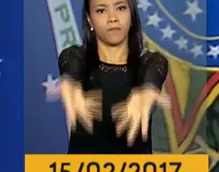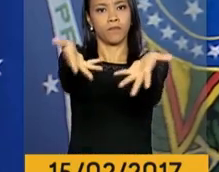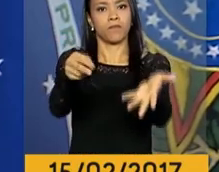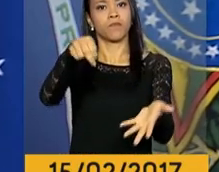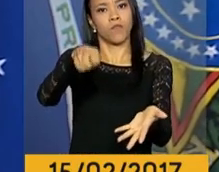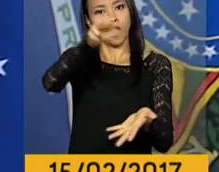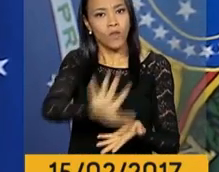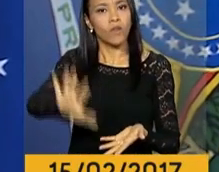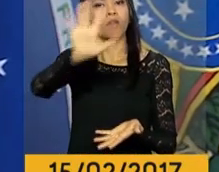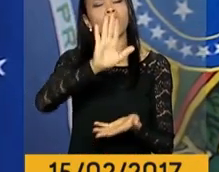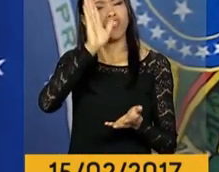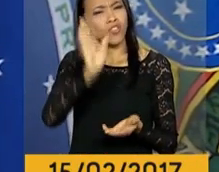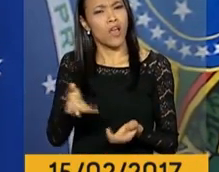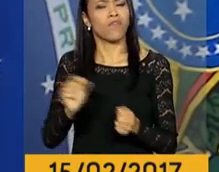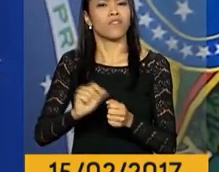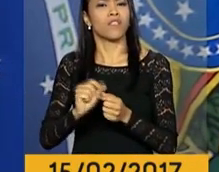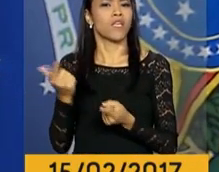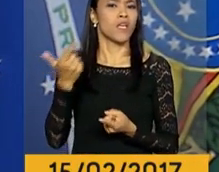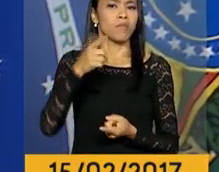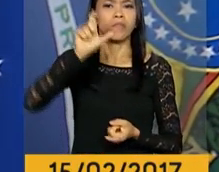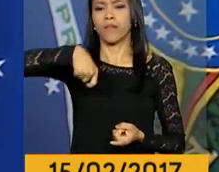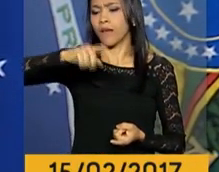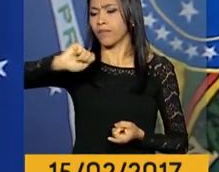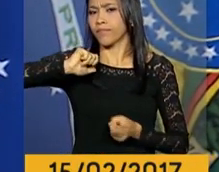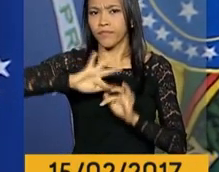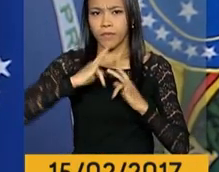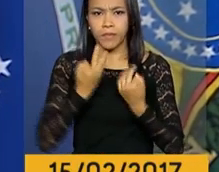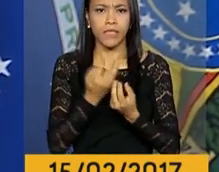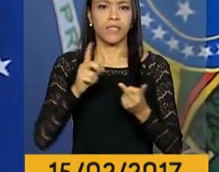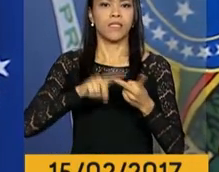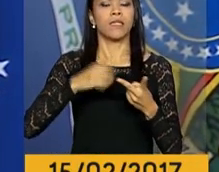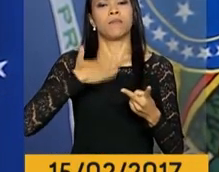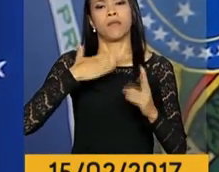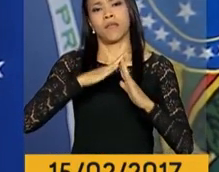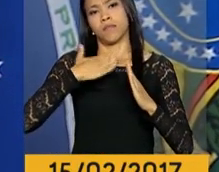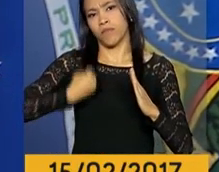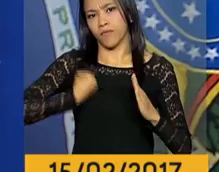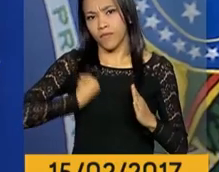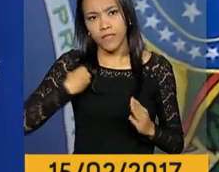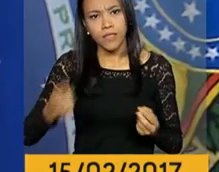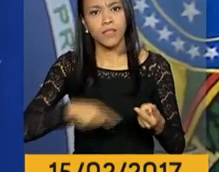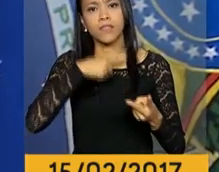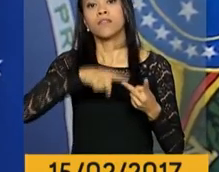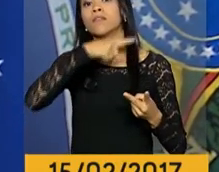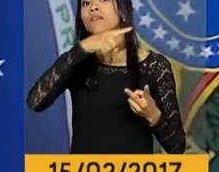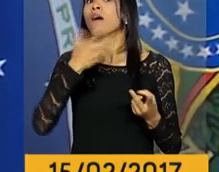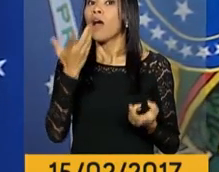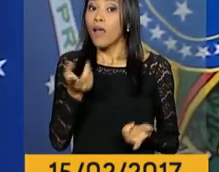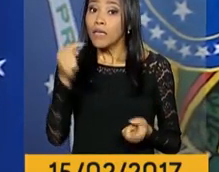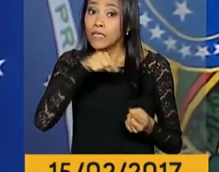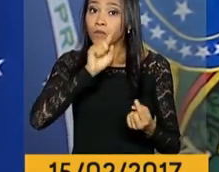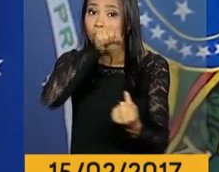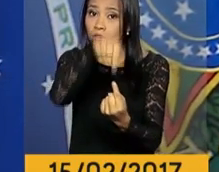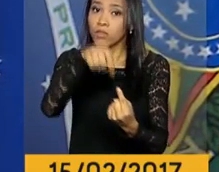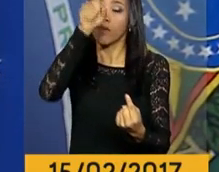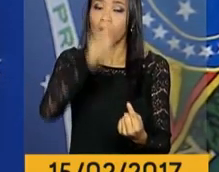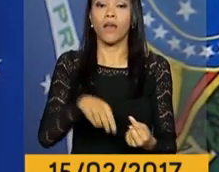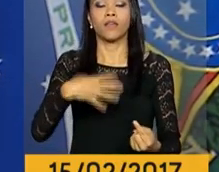Nordeste, como já fizemos com Bolsa Família, com Minha Casa, Minha Vida, eh atos que visam o